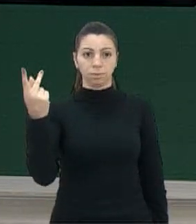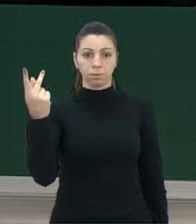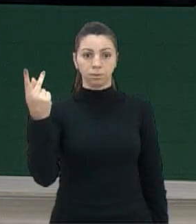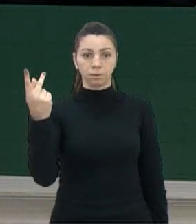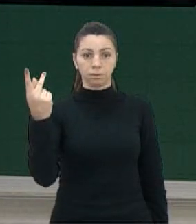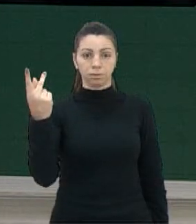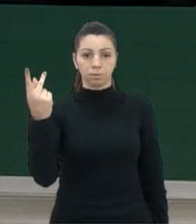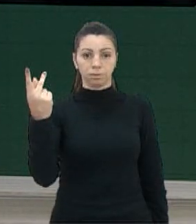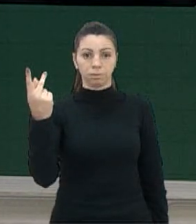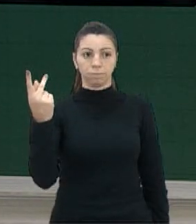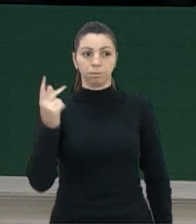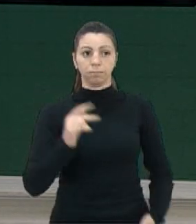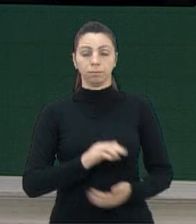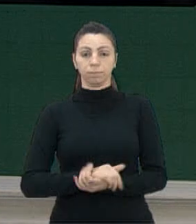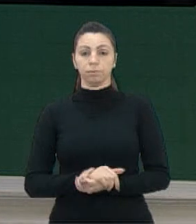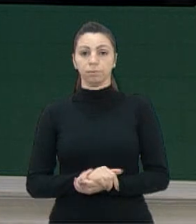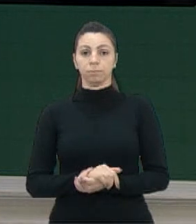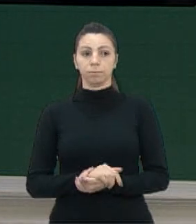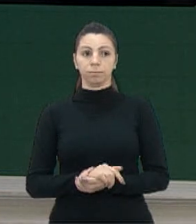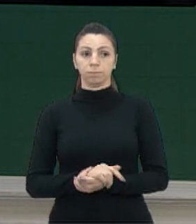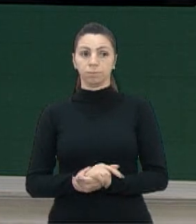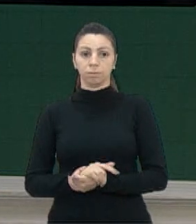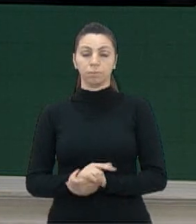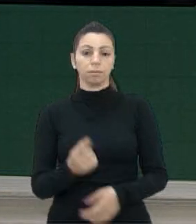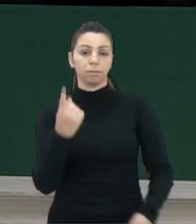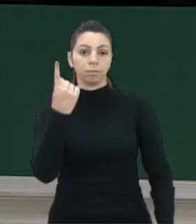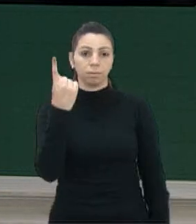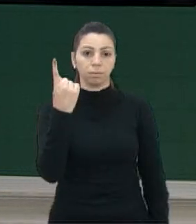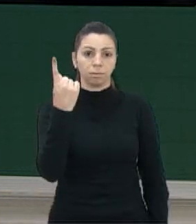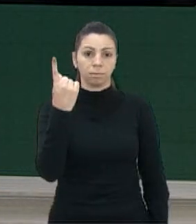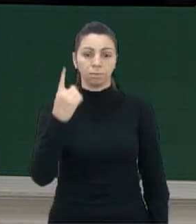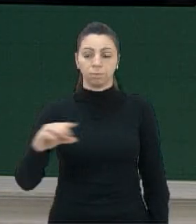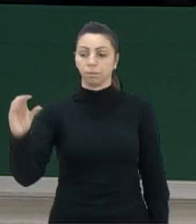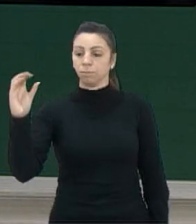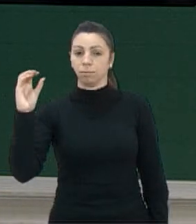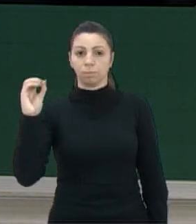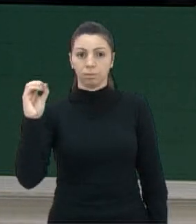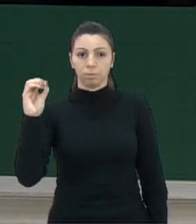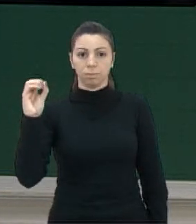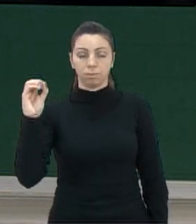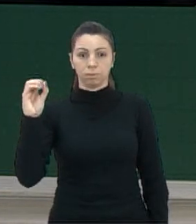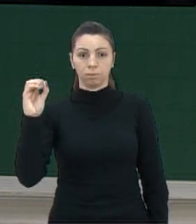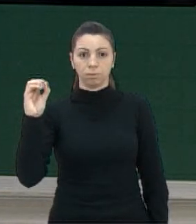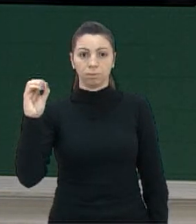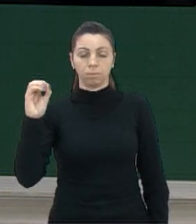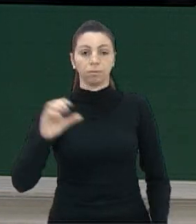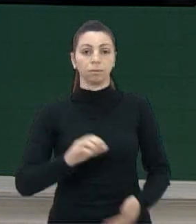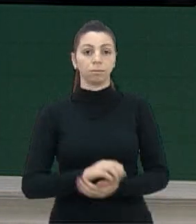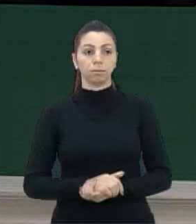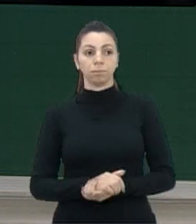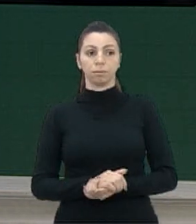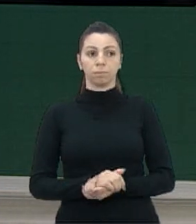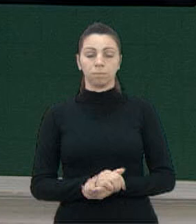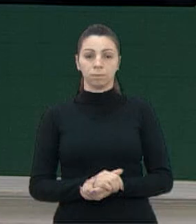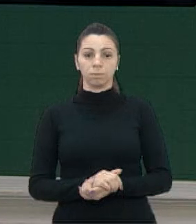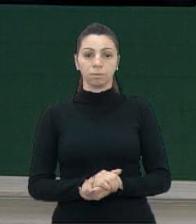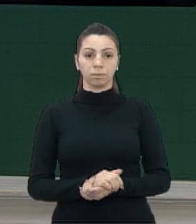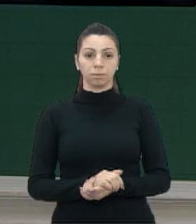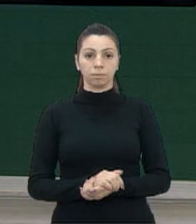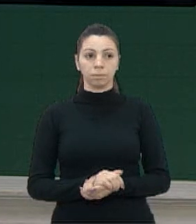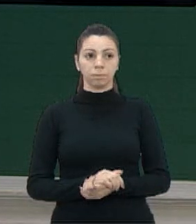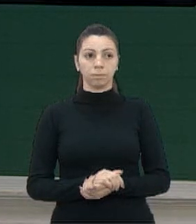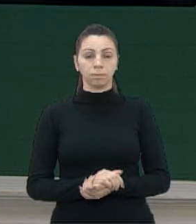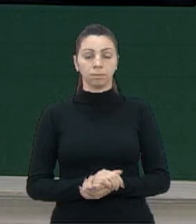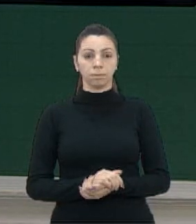2 hidrogênios e uma molécula só de oxigênio. Fazendo a continha aqui, eu vou ter